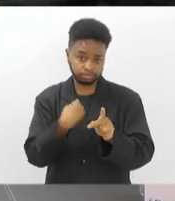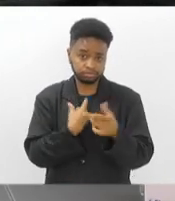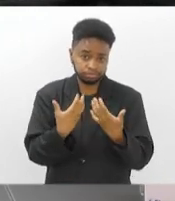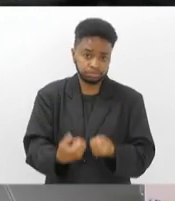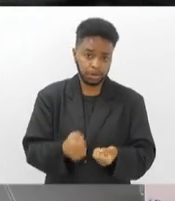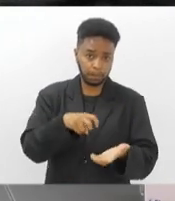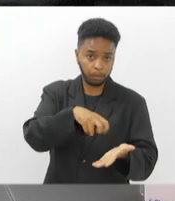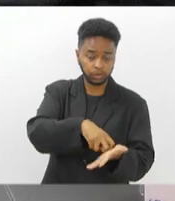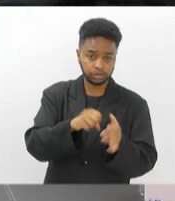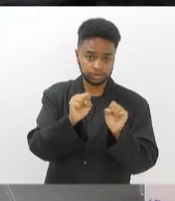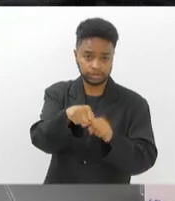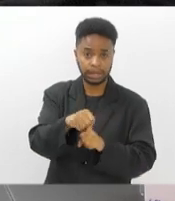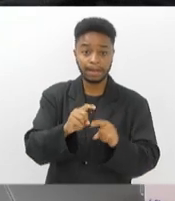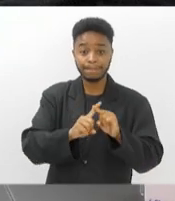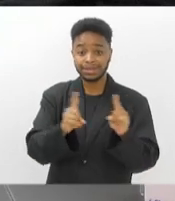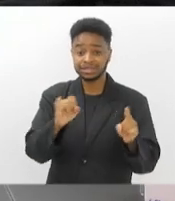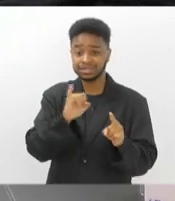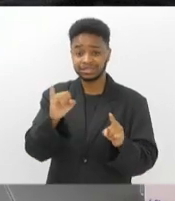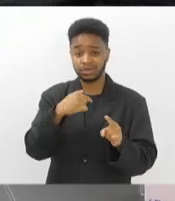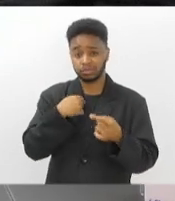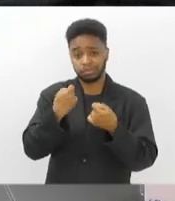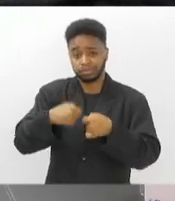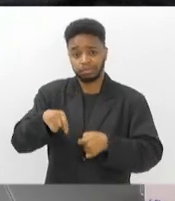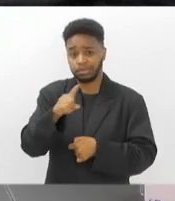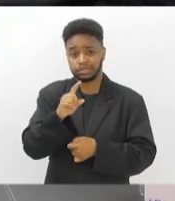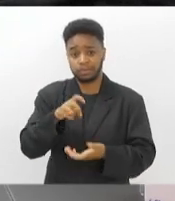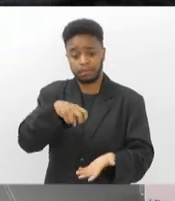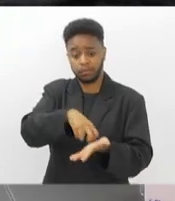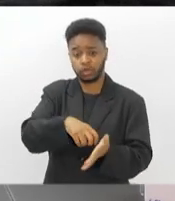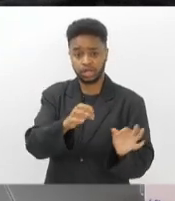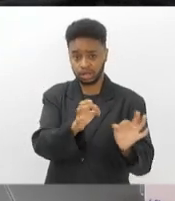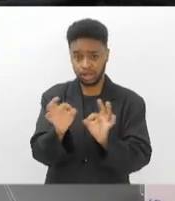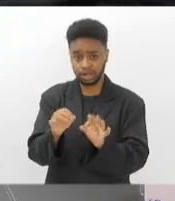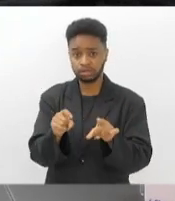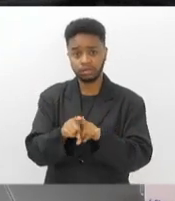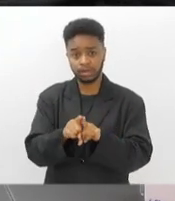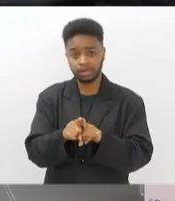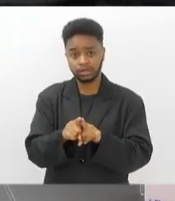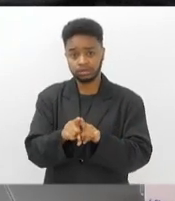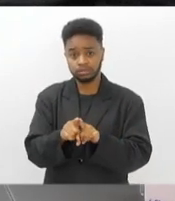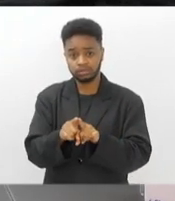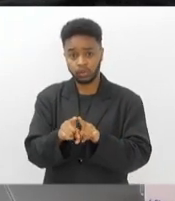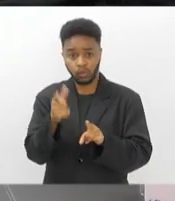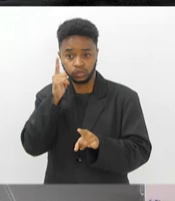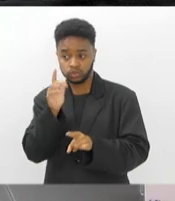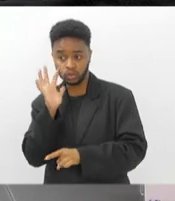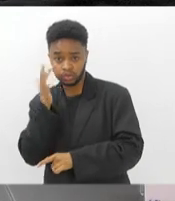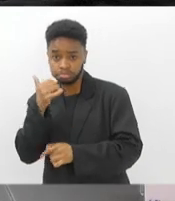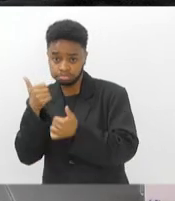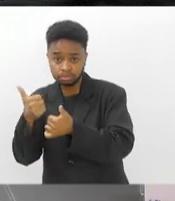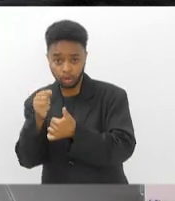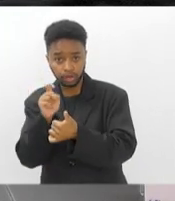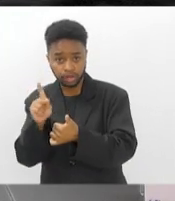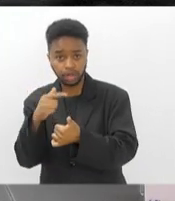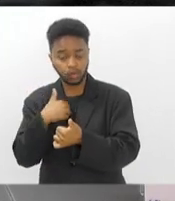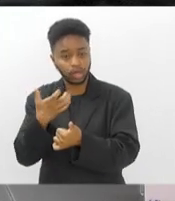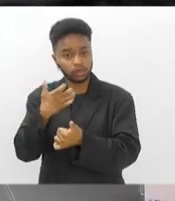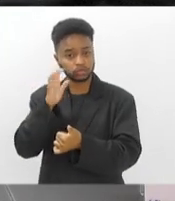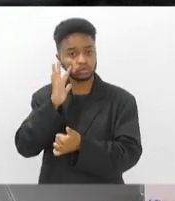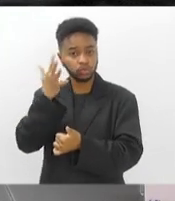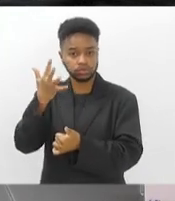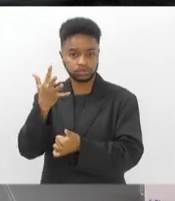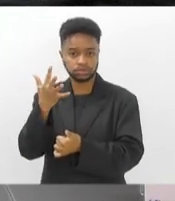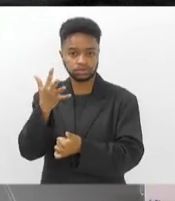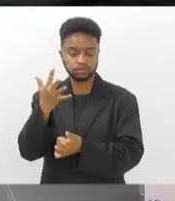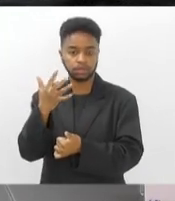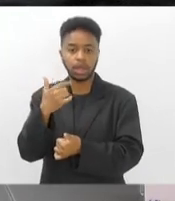punir né agora se eu não tiver queir se a gente não precisar punir ninguém e eu tiver solução é isso que a gente quer porque o que a gente quer é solução o que a gente